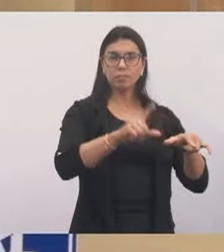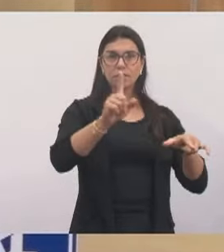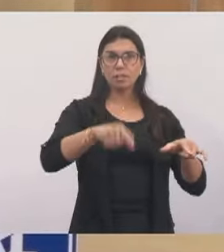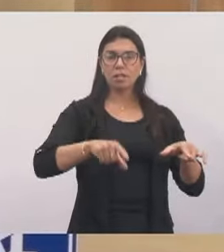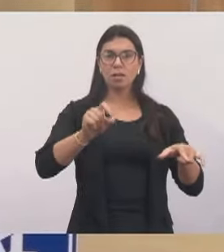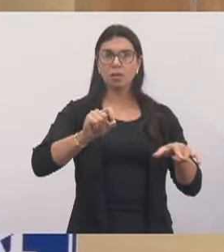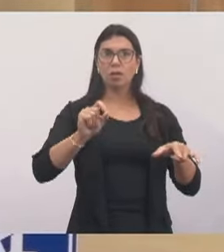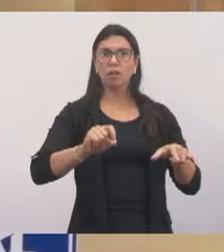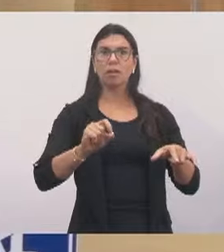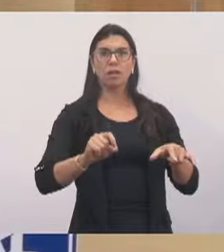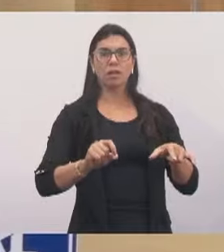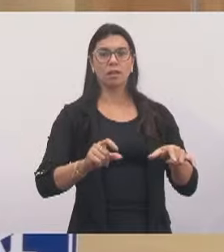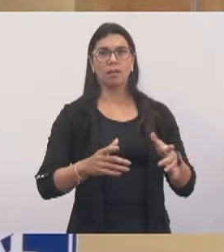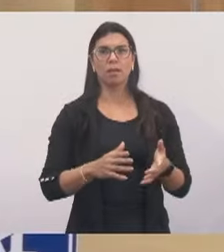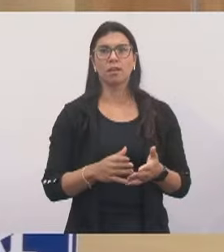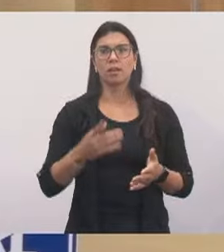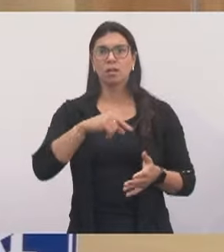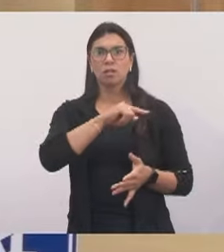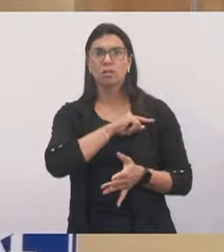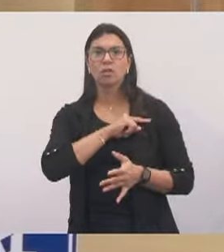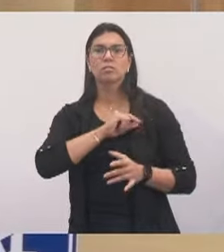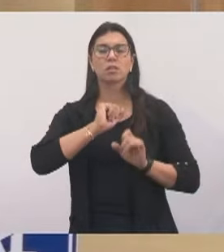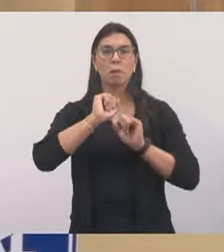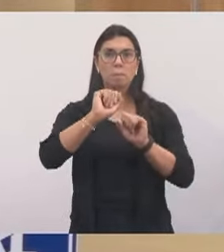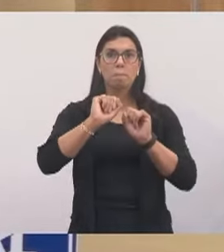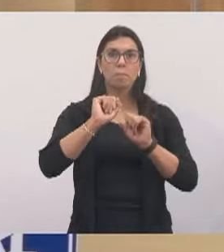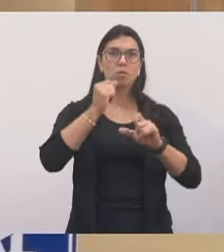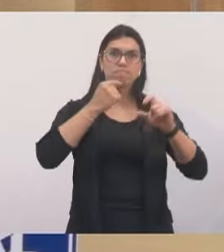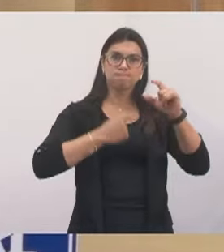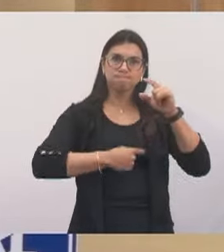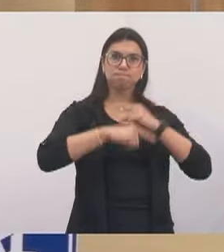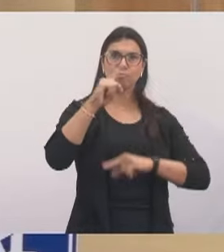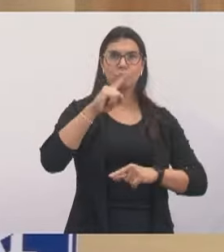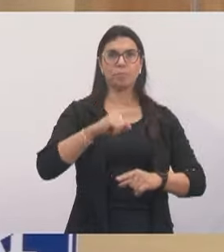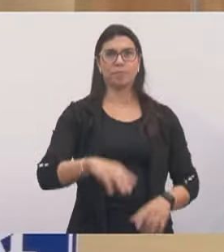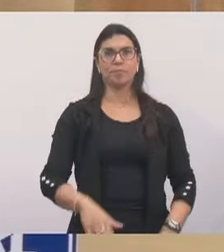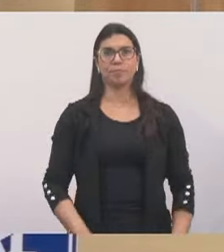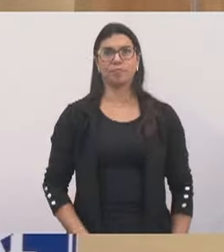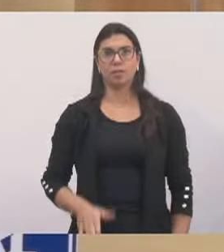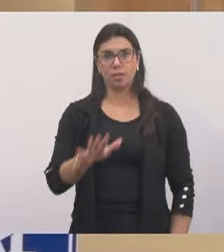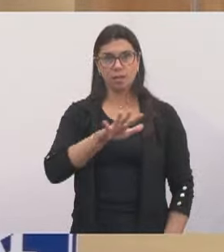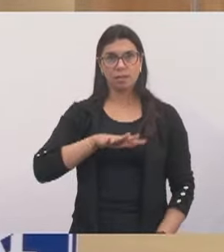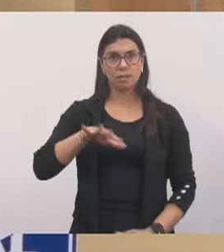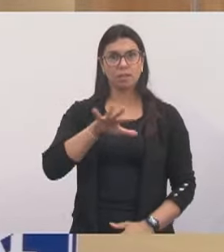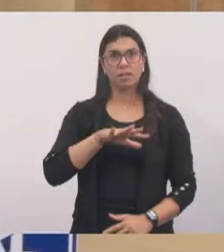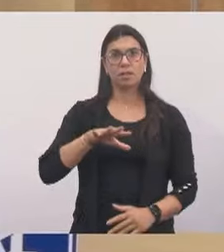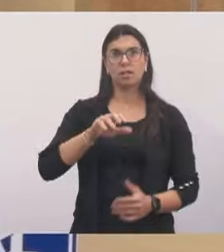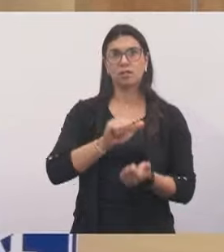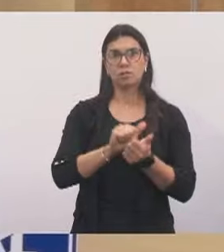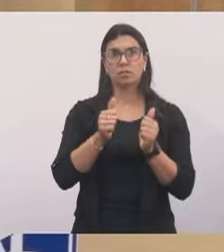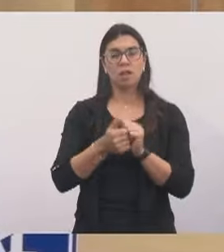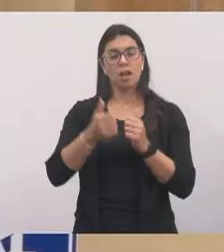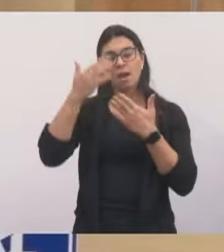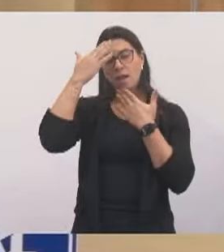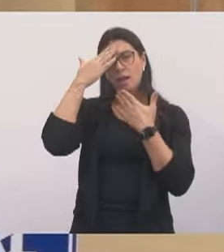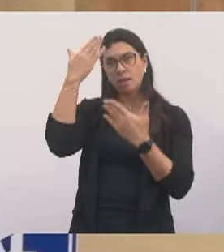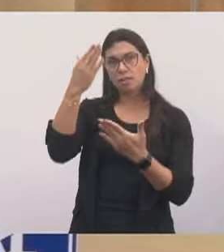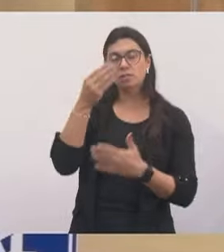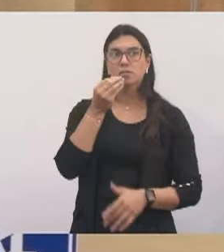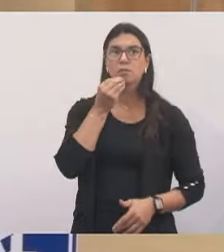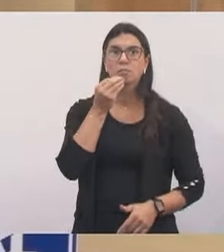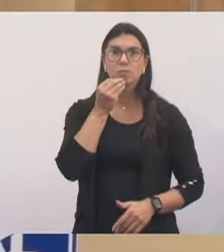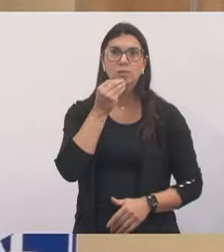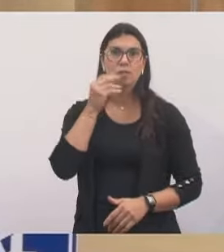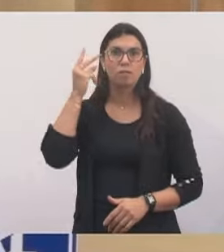é fundamental para a gente dar passos mais largos. Tá? Então, eu agradeço a oportunidade, dou os parabéns